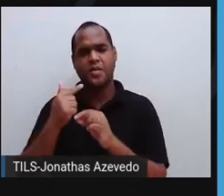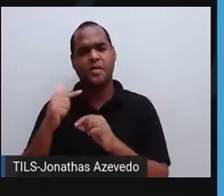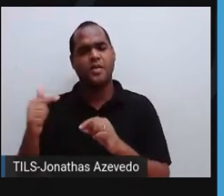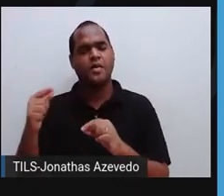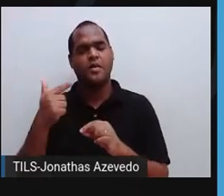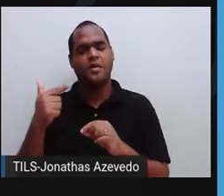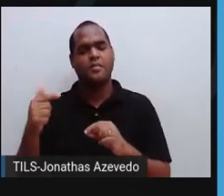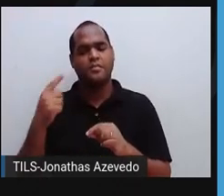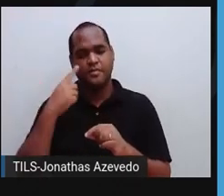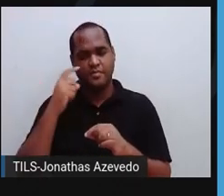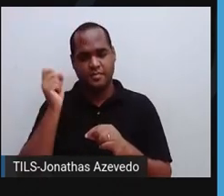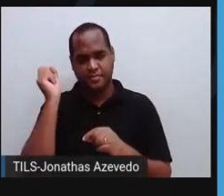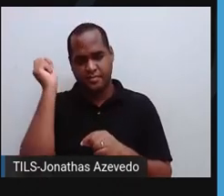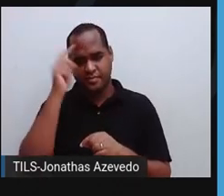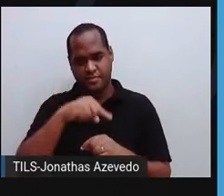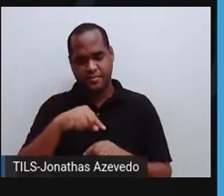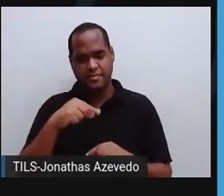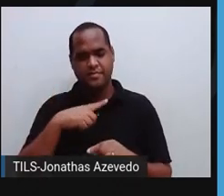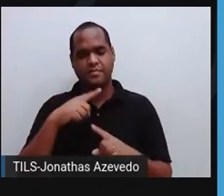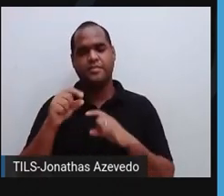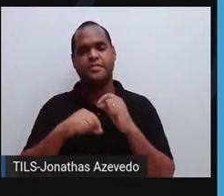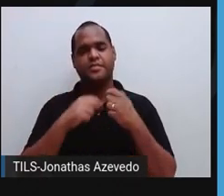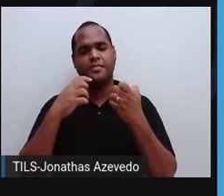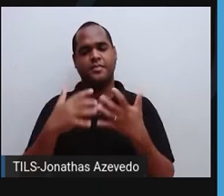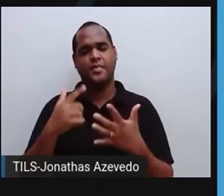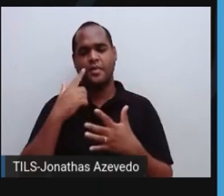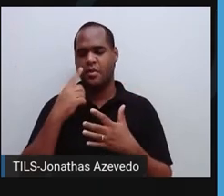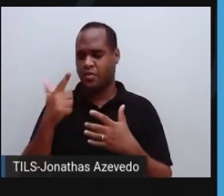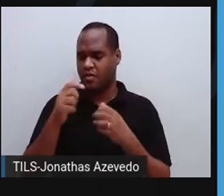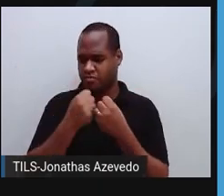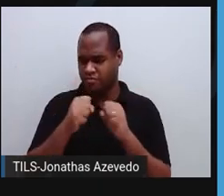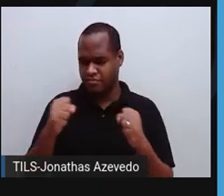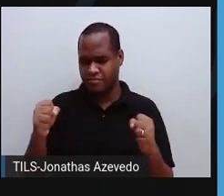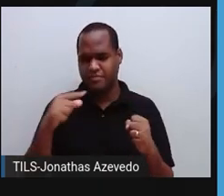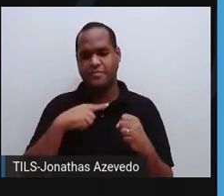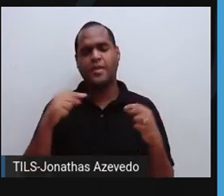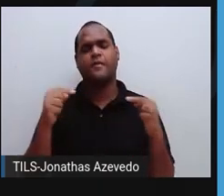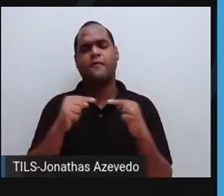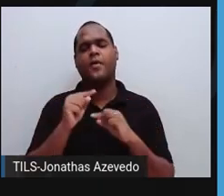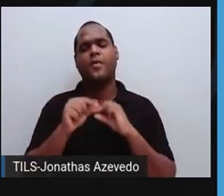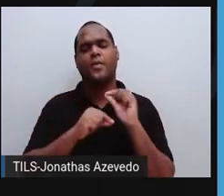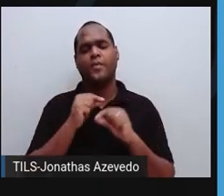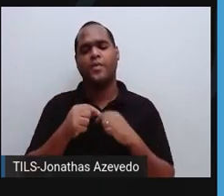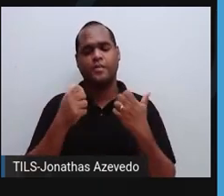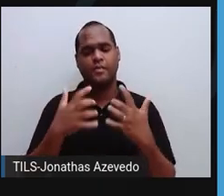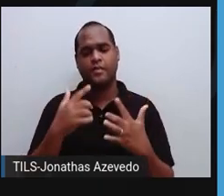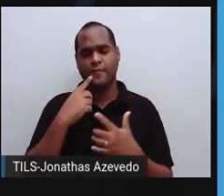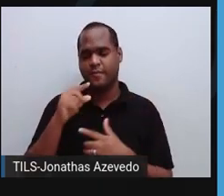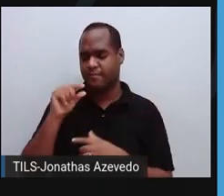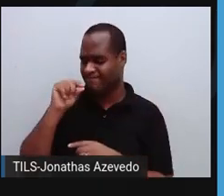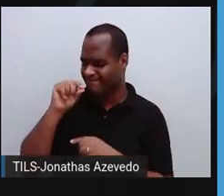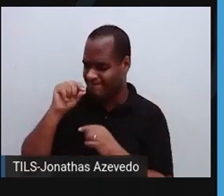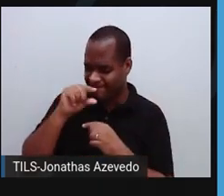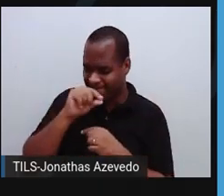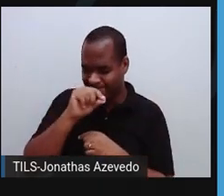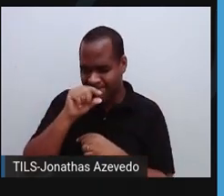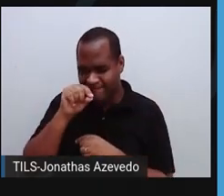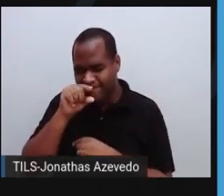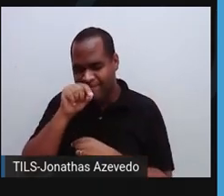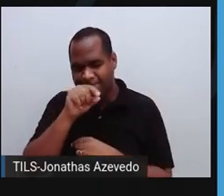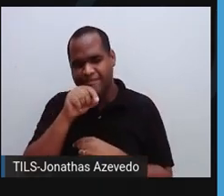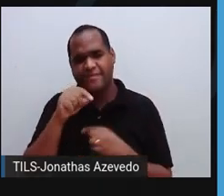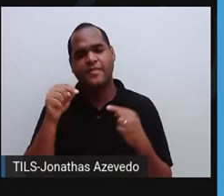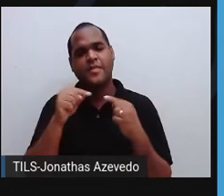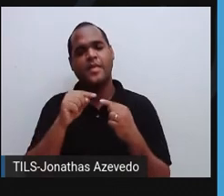apenas árvores de sementes grandes. O vai acontecer com as aves de biquinhos pequenas? Ela vai